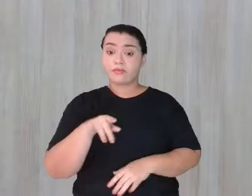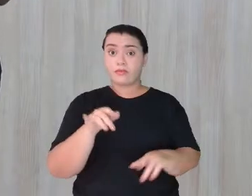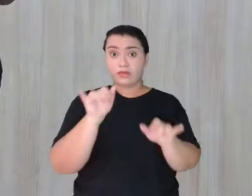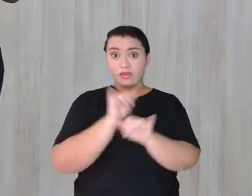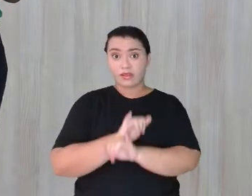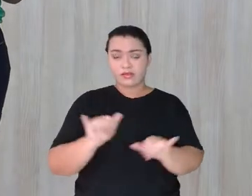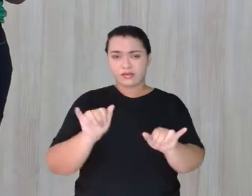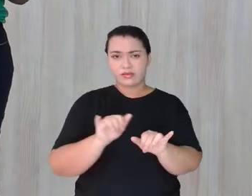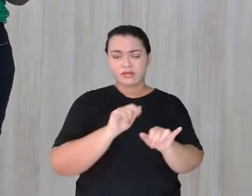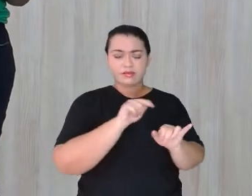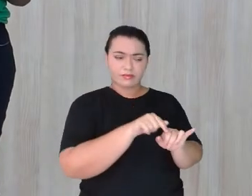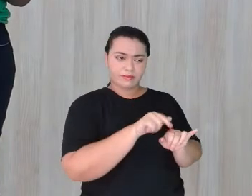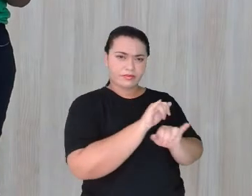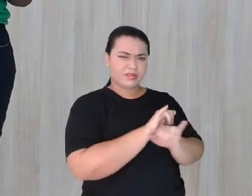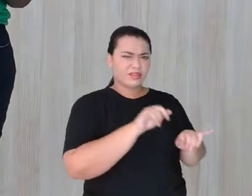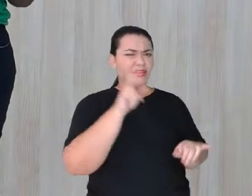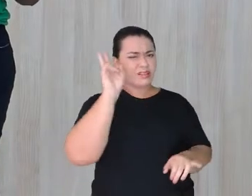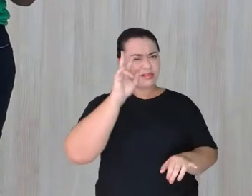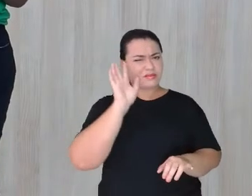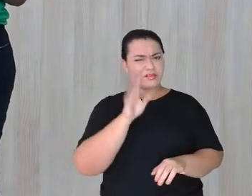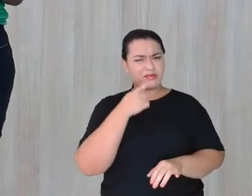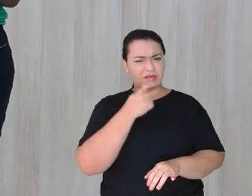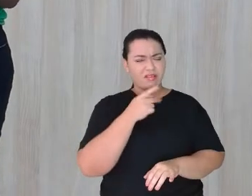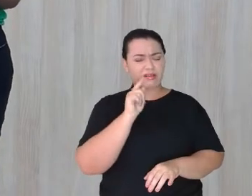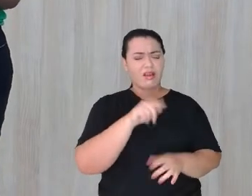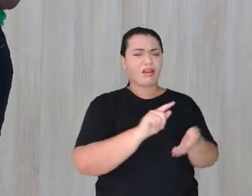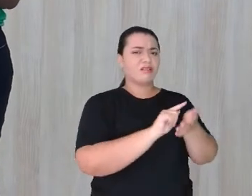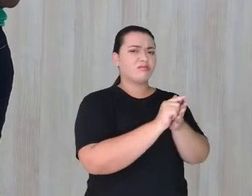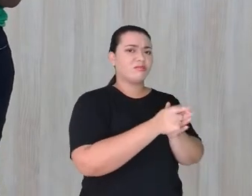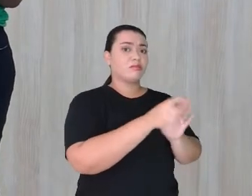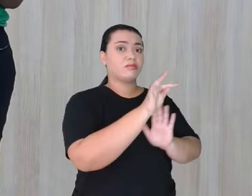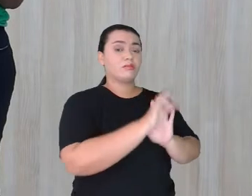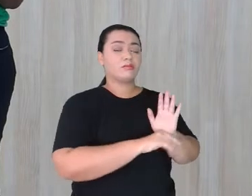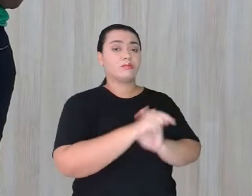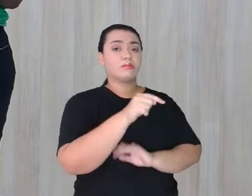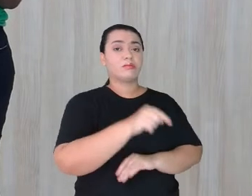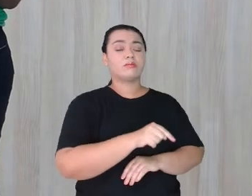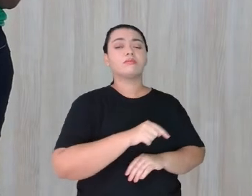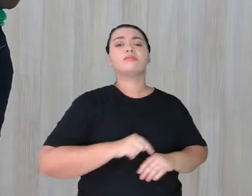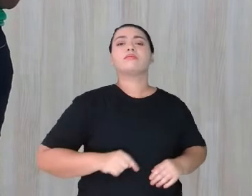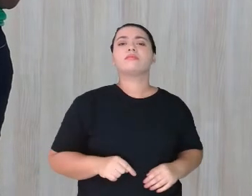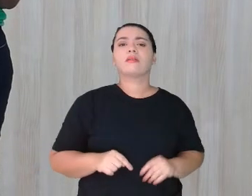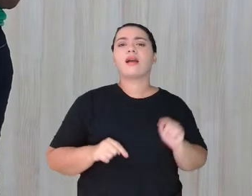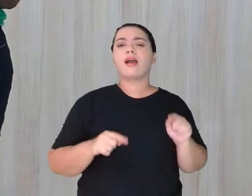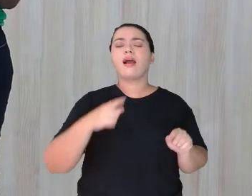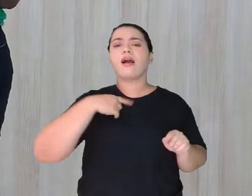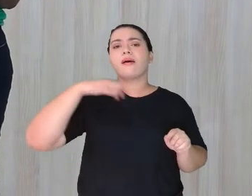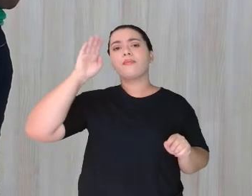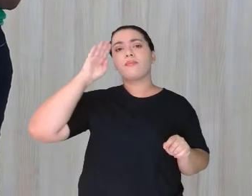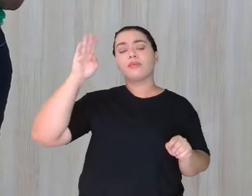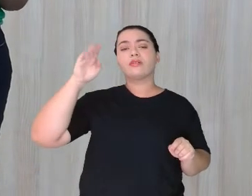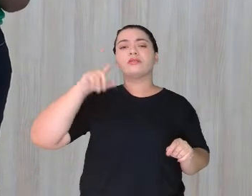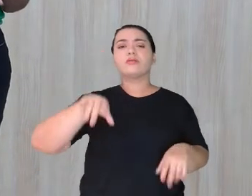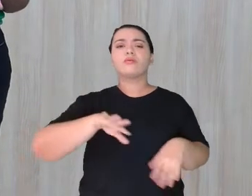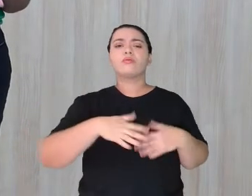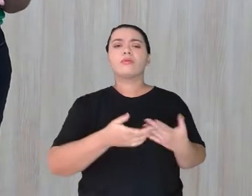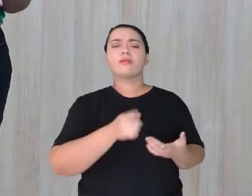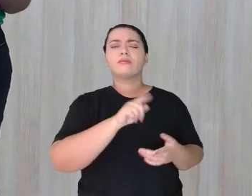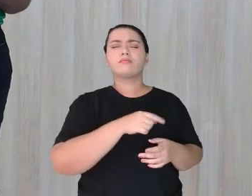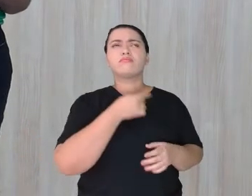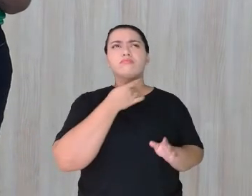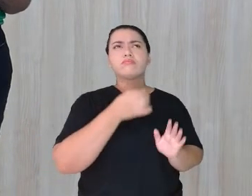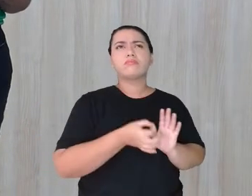notícia, lembra que a gente já conversou? A notícia é aquele gênero textual que tem como principal função relatar alguma coisa